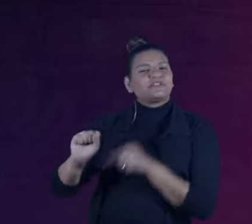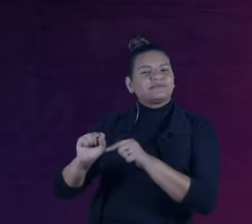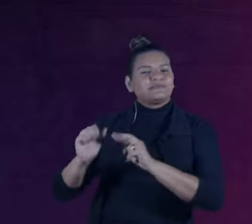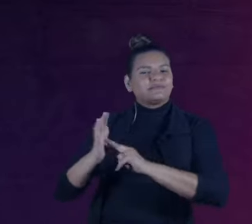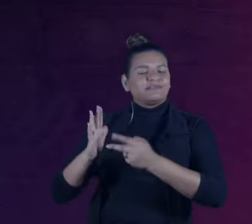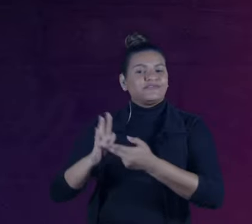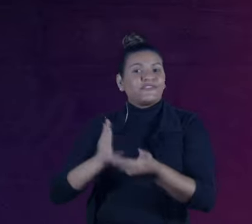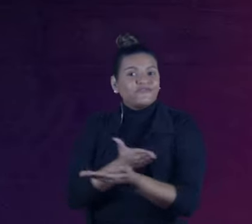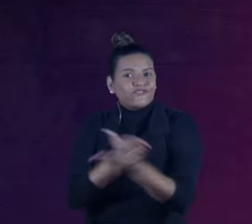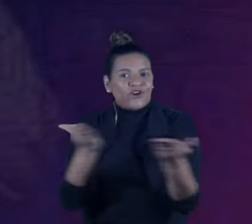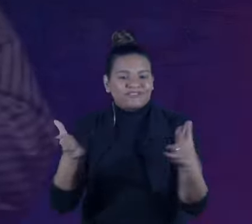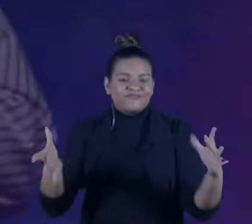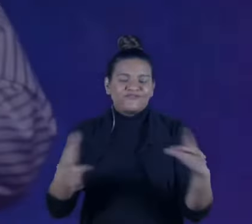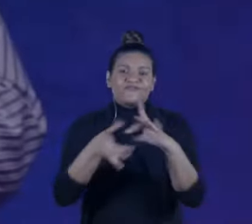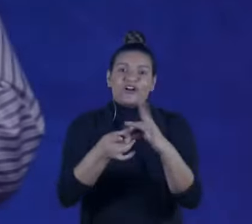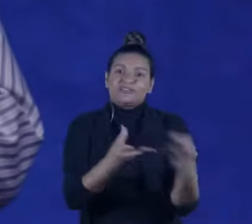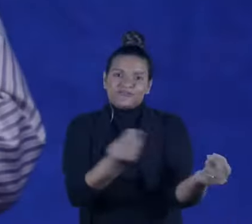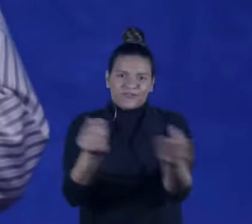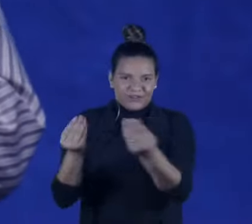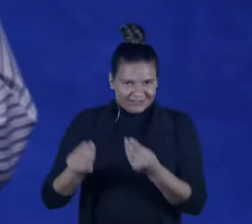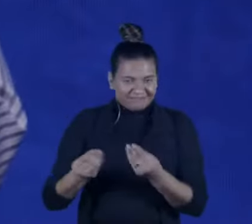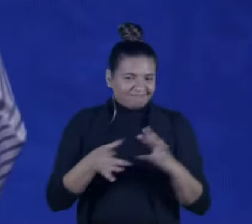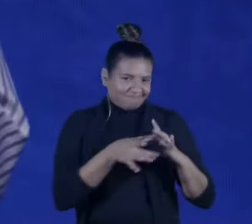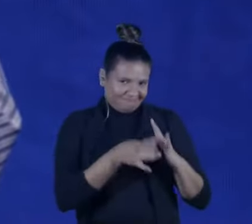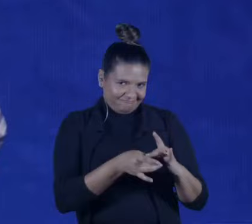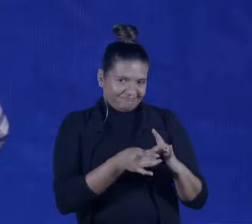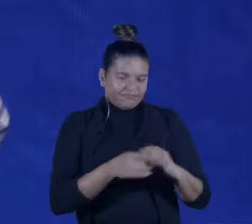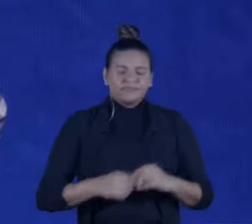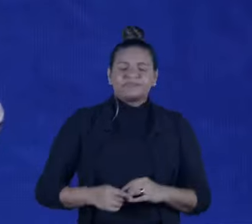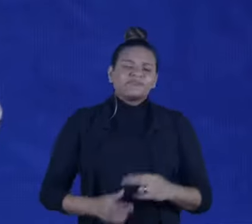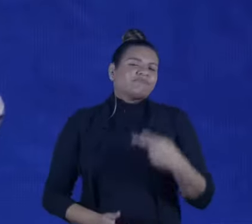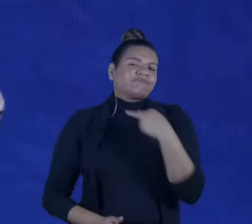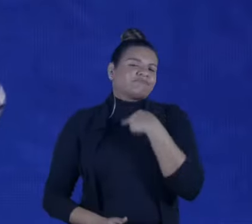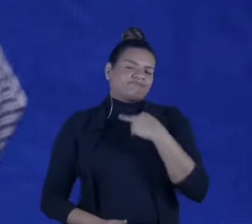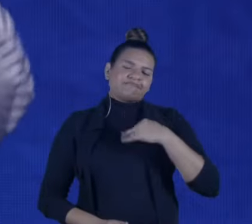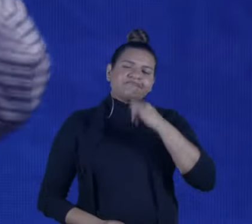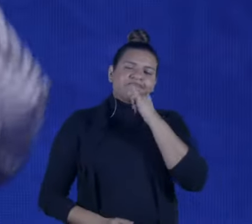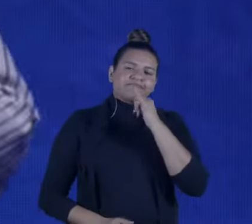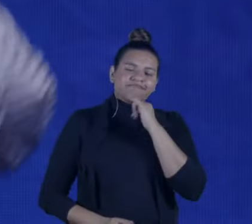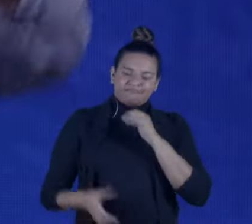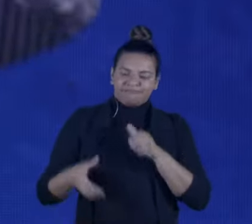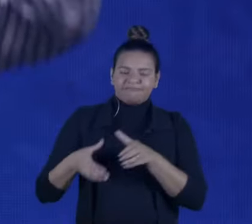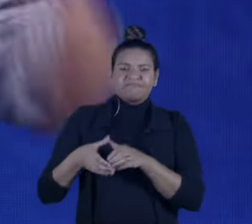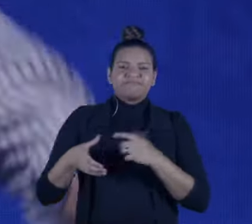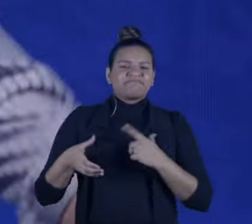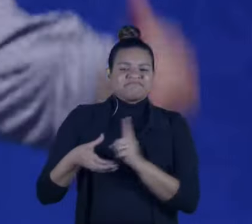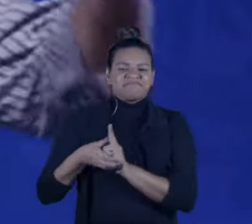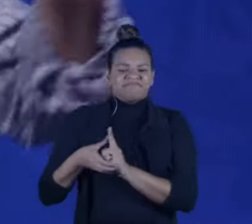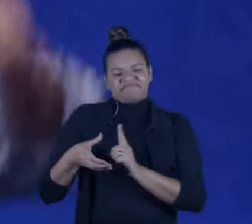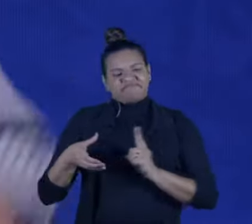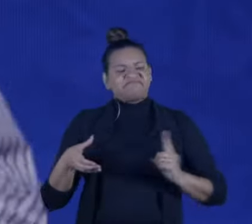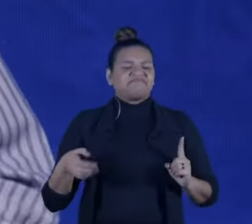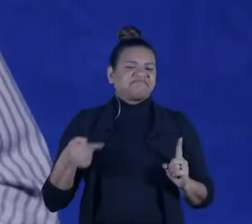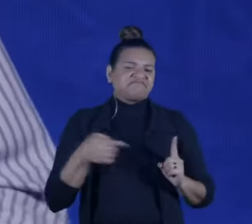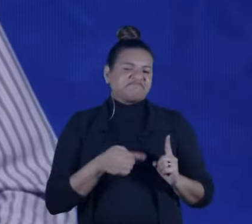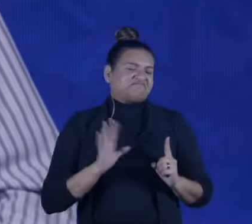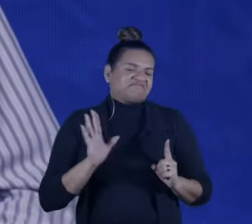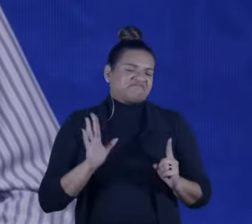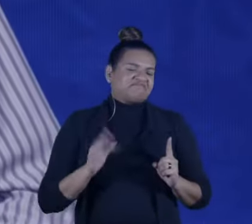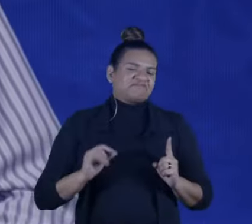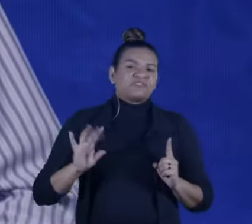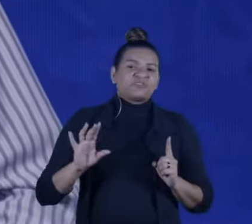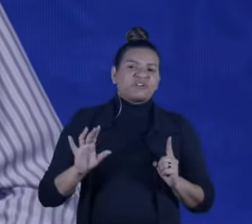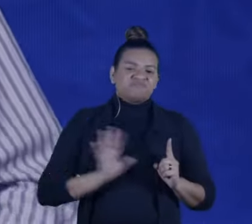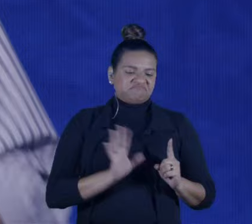do corpo. Você não pode construir uma família sólida se você não tiver Cristo como fundamento da